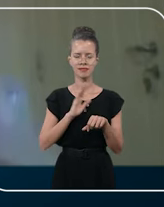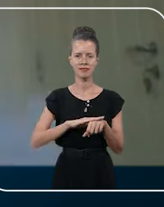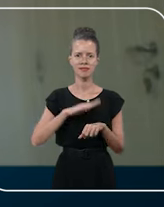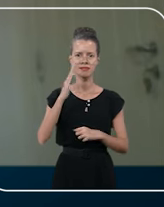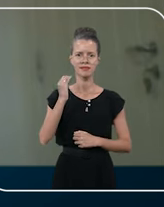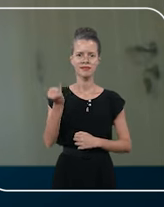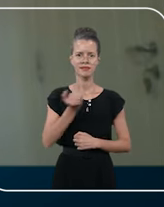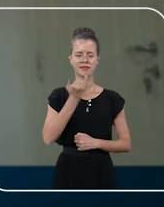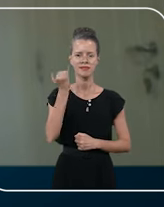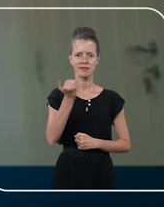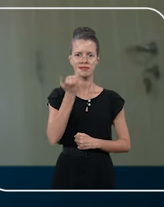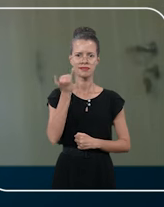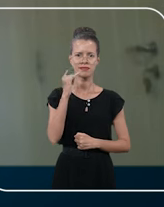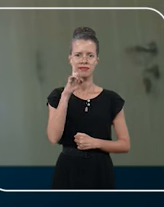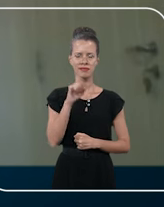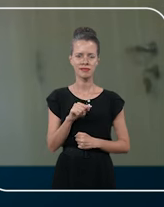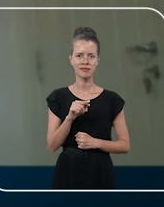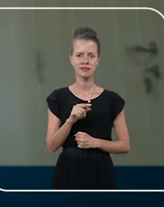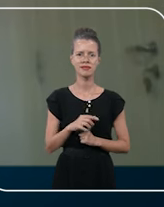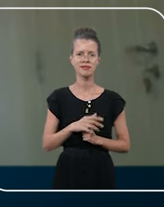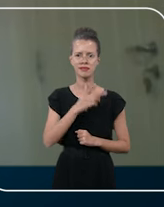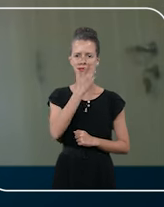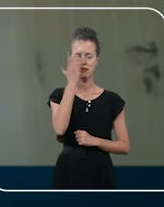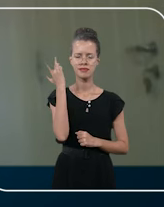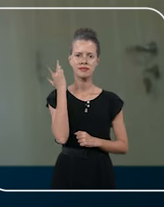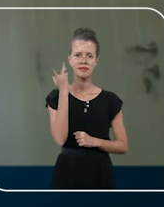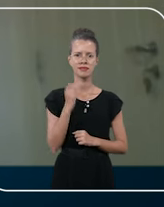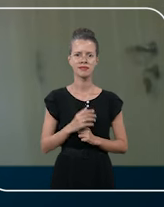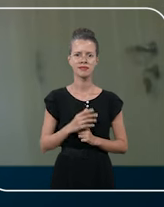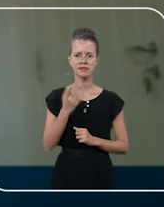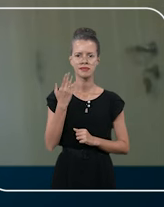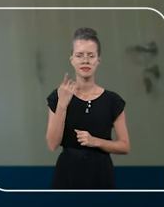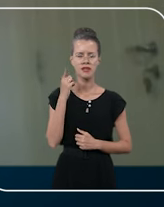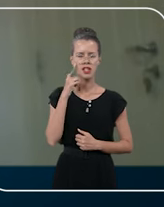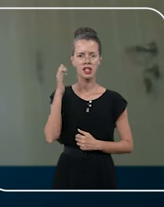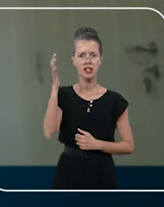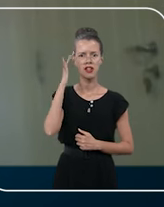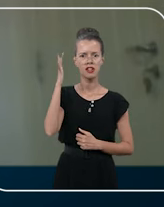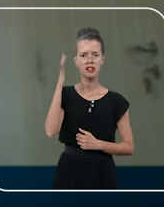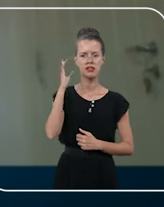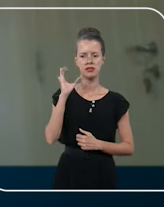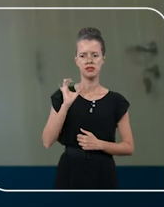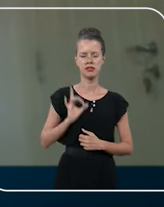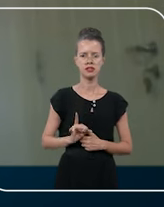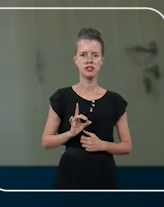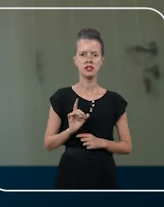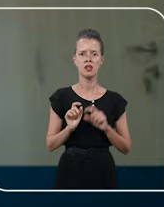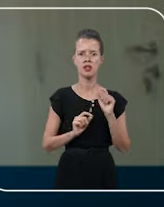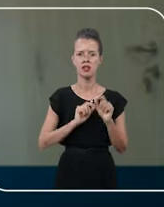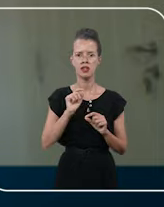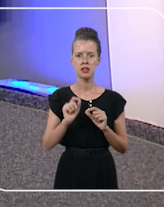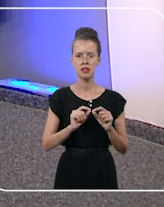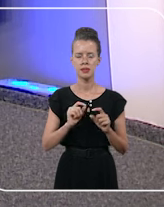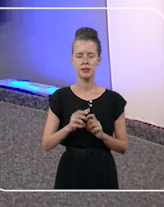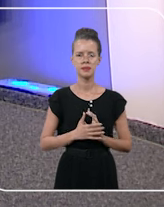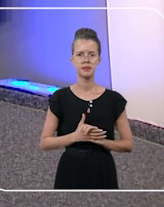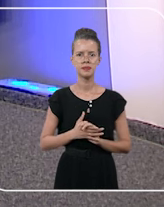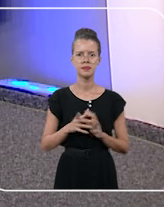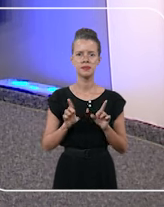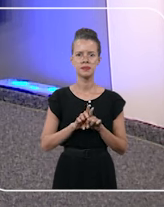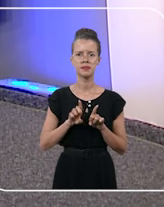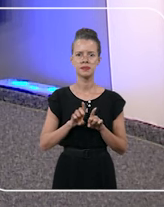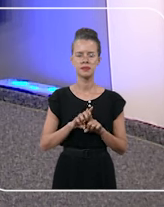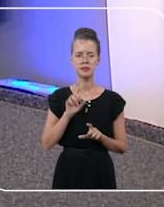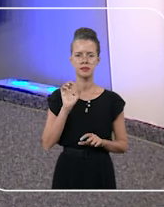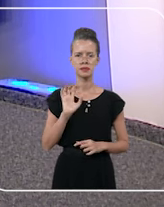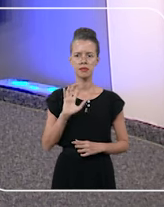todos é a pessoa ter realmente consciência dos direitos dela e uma consciência do que de fato aconteceu. Então, por